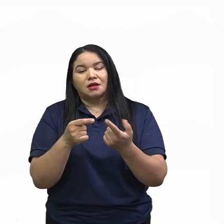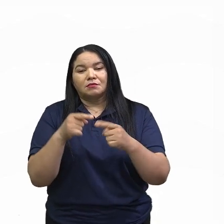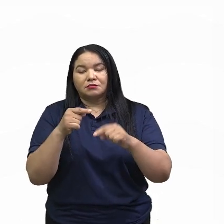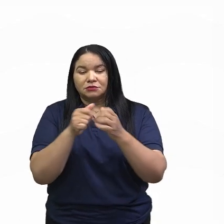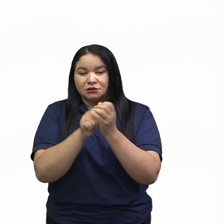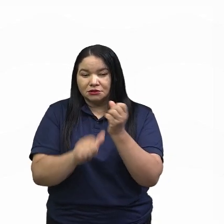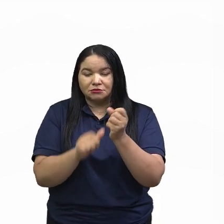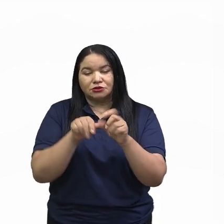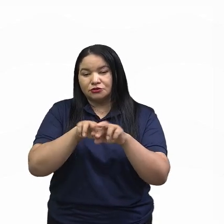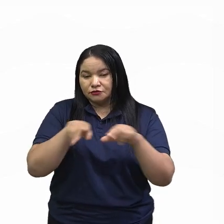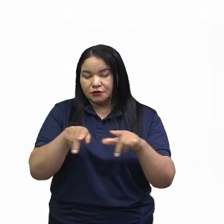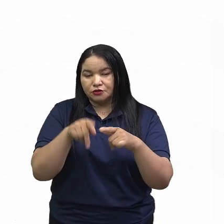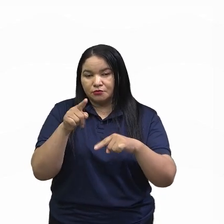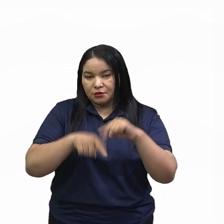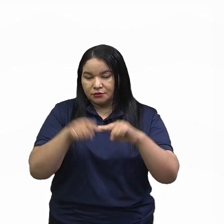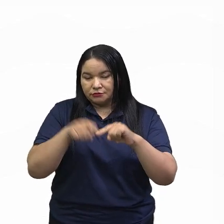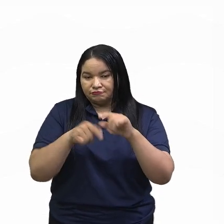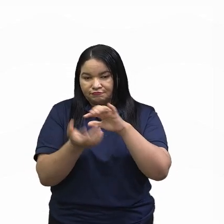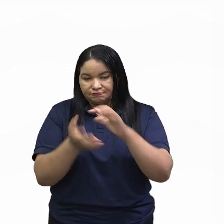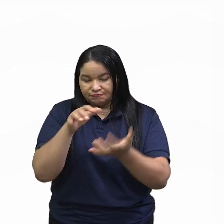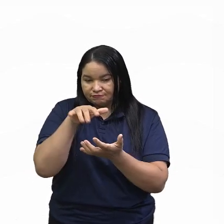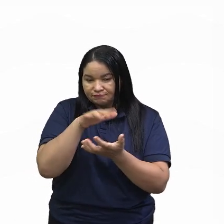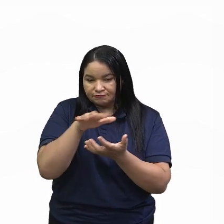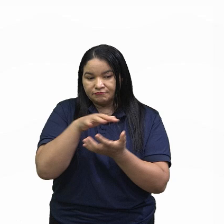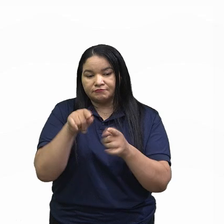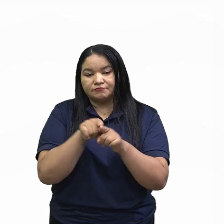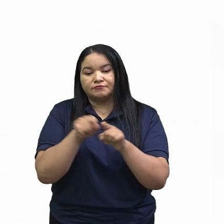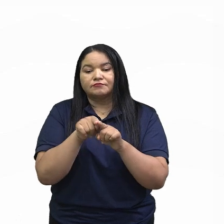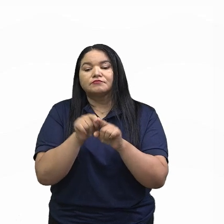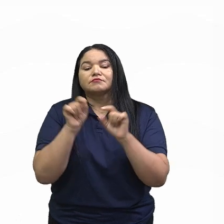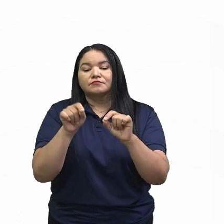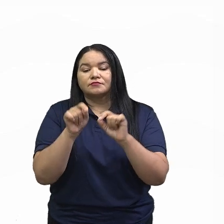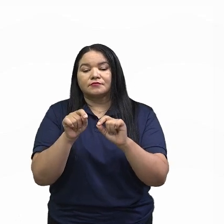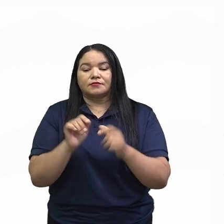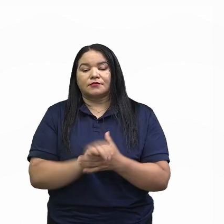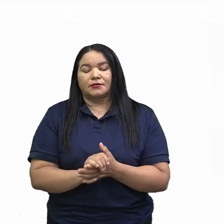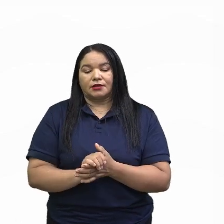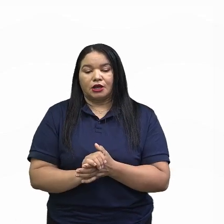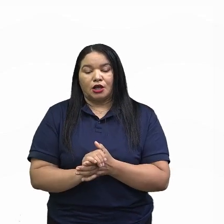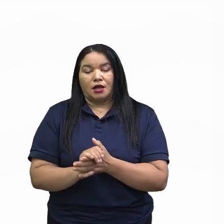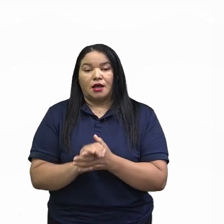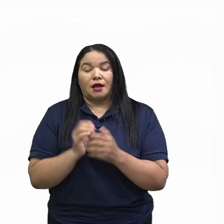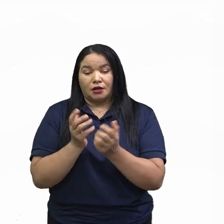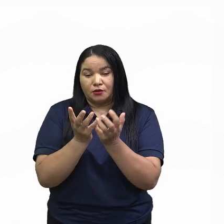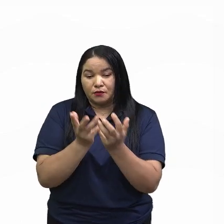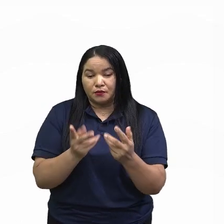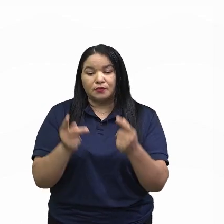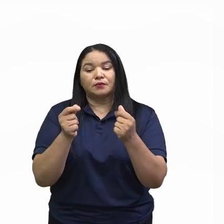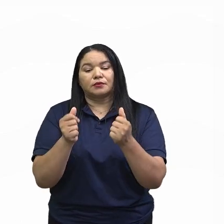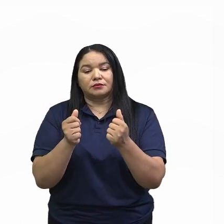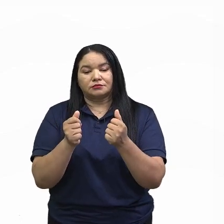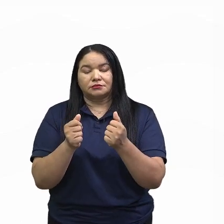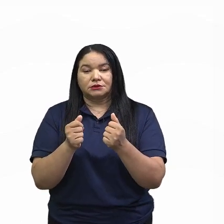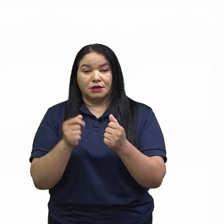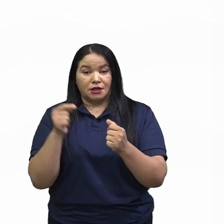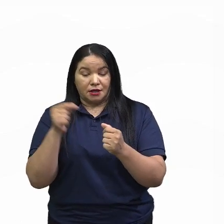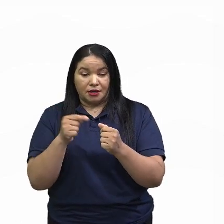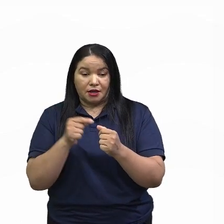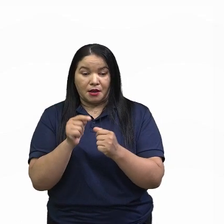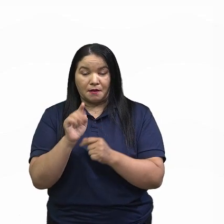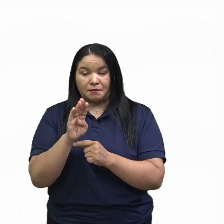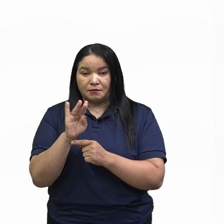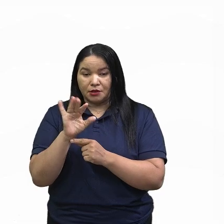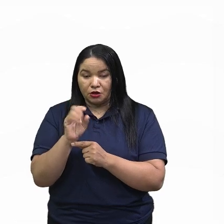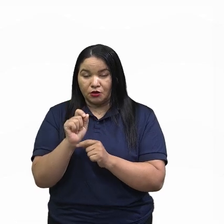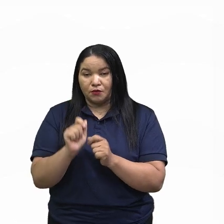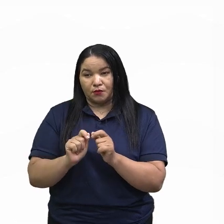é obtido em digestores. Então, pessoal, esse gás metano aí, né, que é chamado de